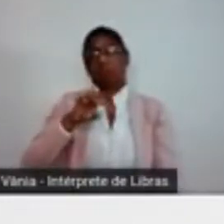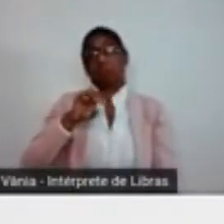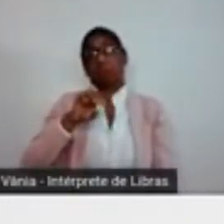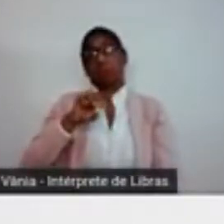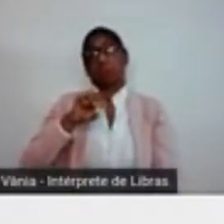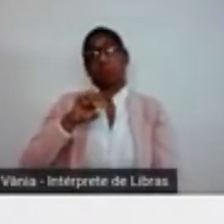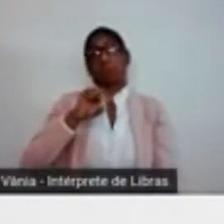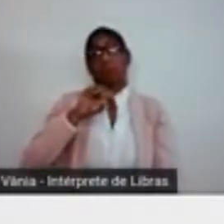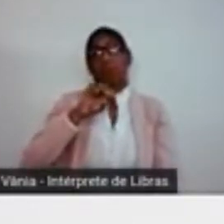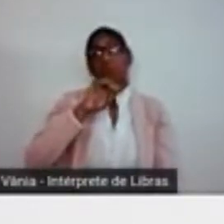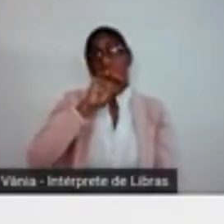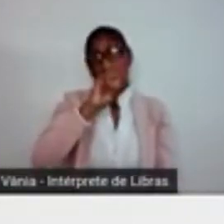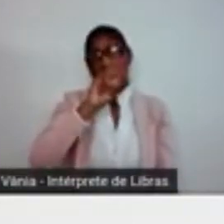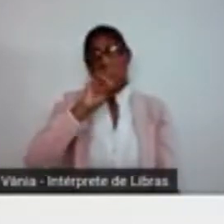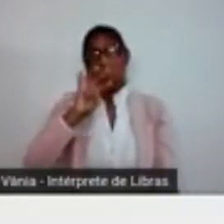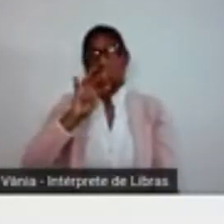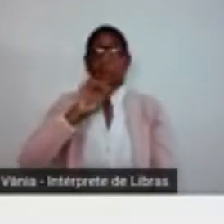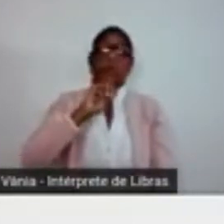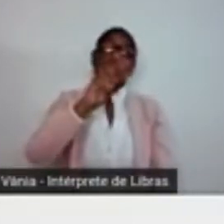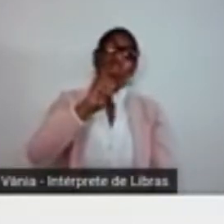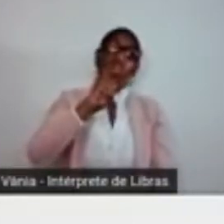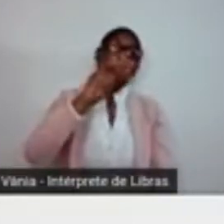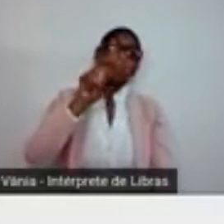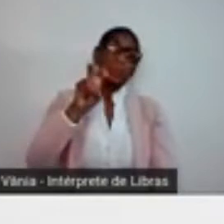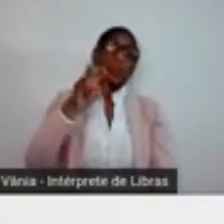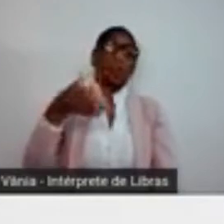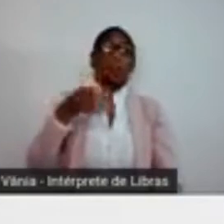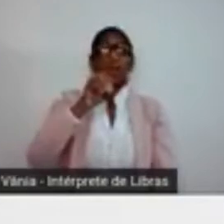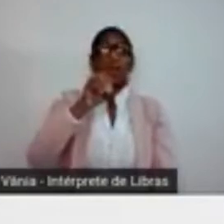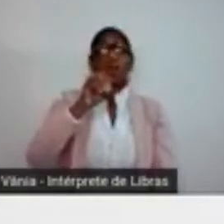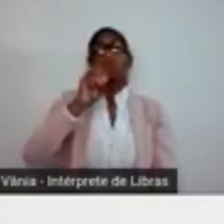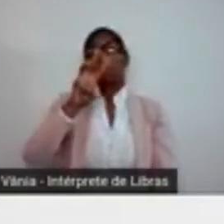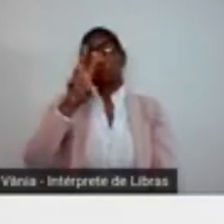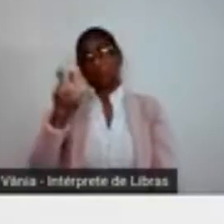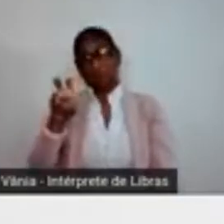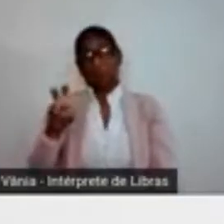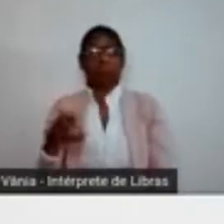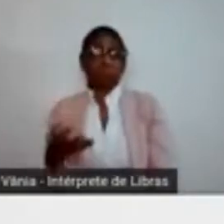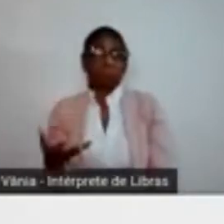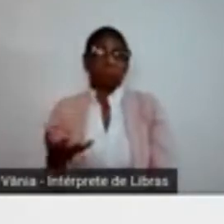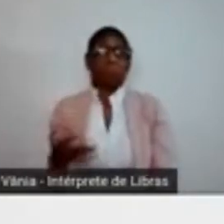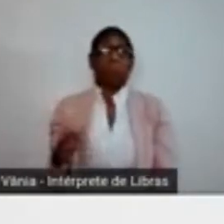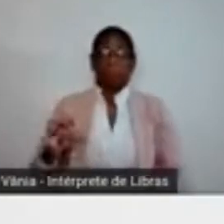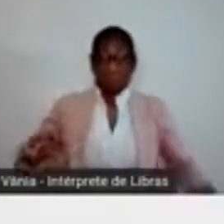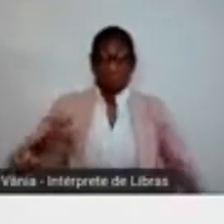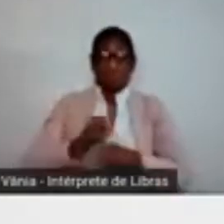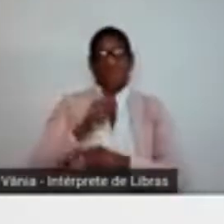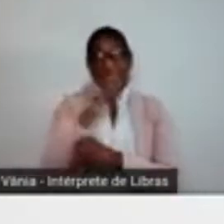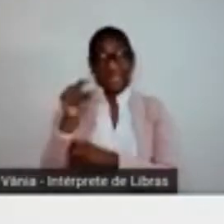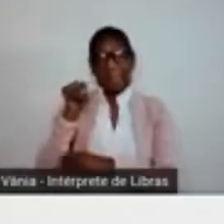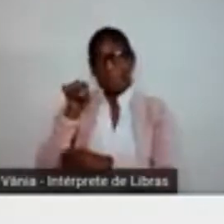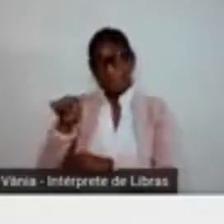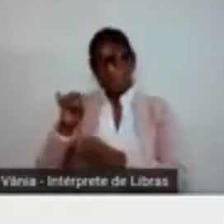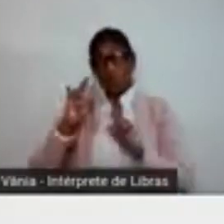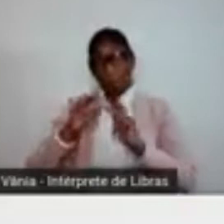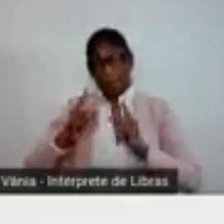para 0,34 e agora 0,25. Hospitalizações para cada 100 mil habitantes baixou de 15 para 12, mas ainda